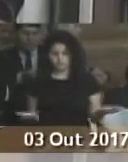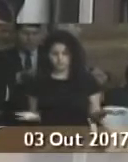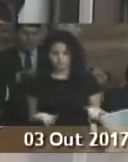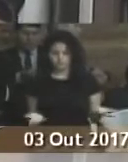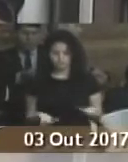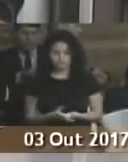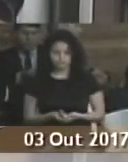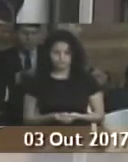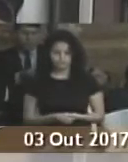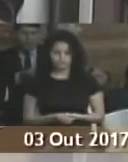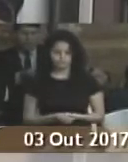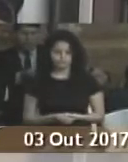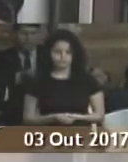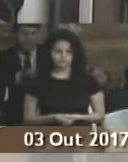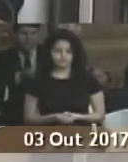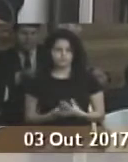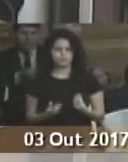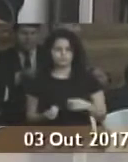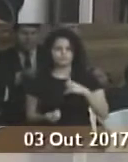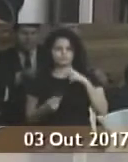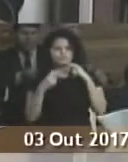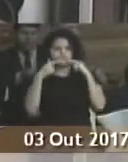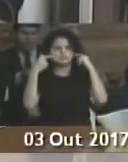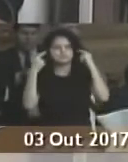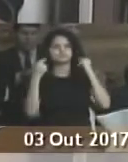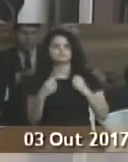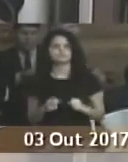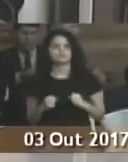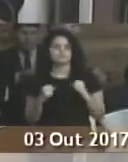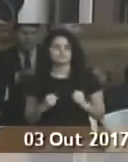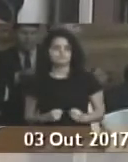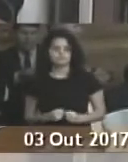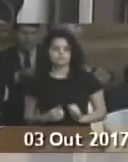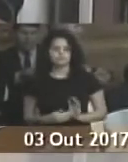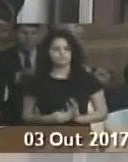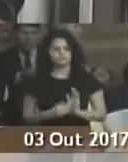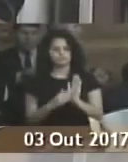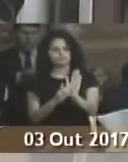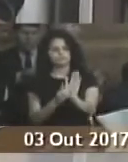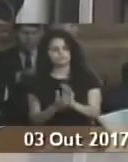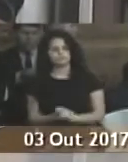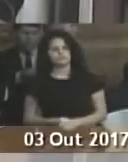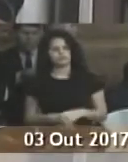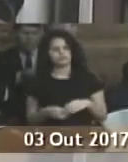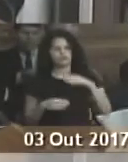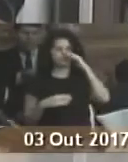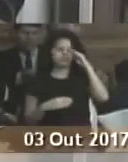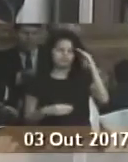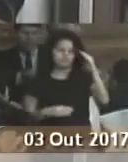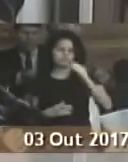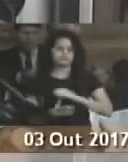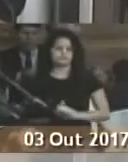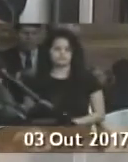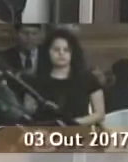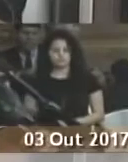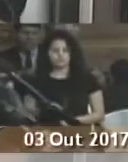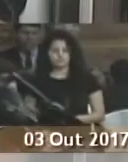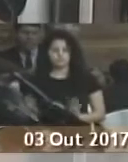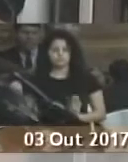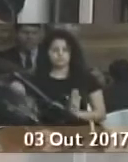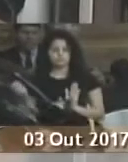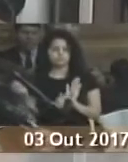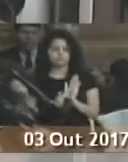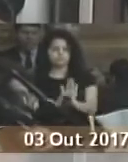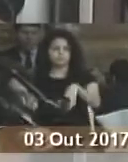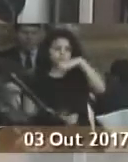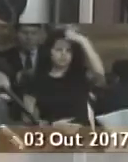assim, de grande felicidade, poder aqui representar, agradecer e mostrar para